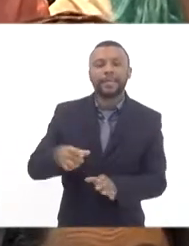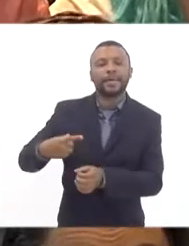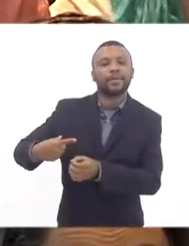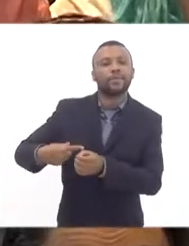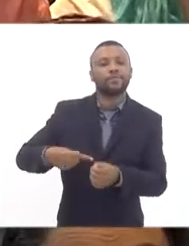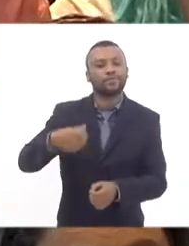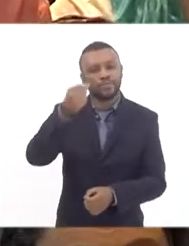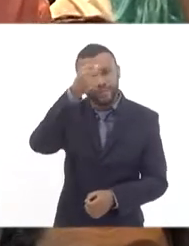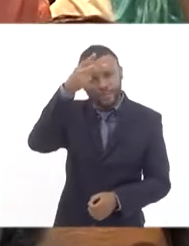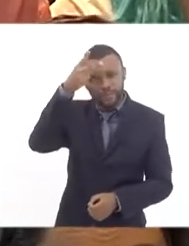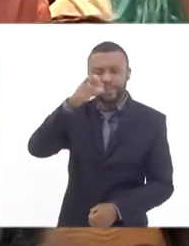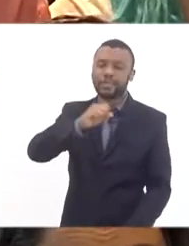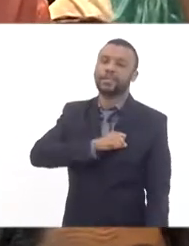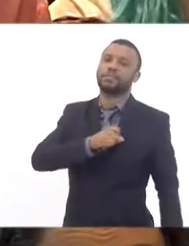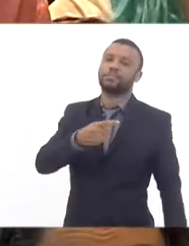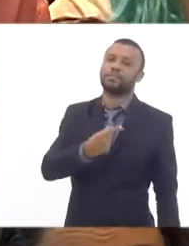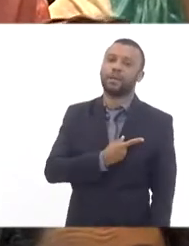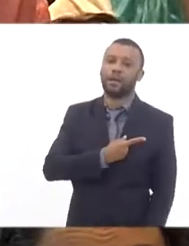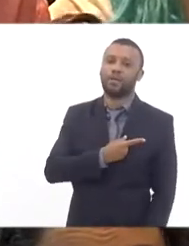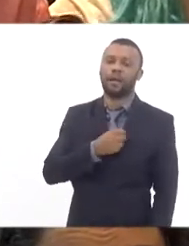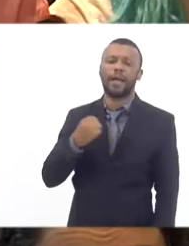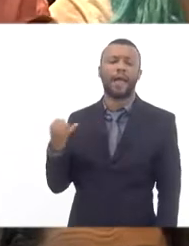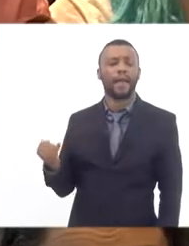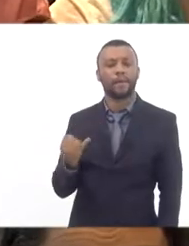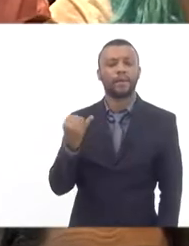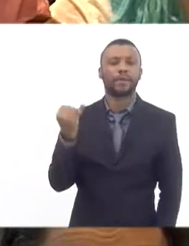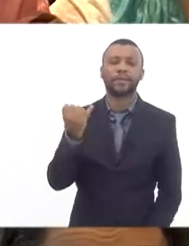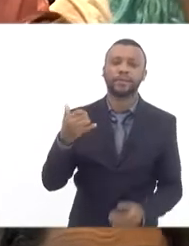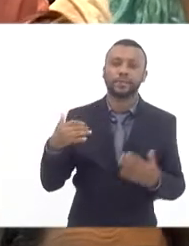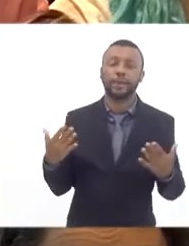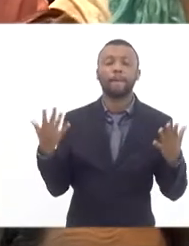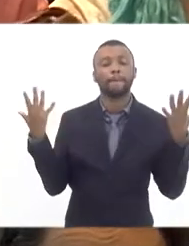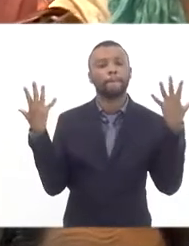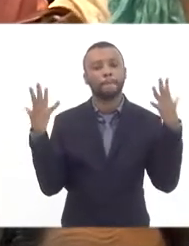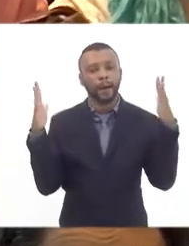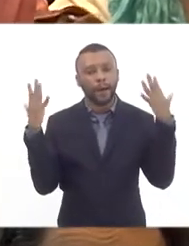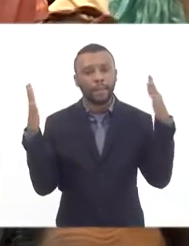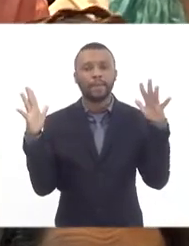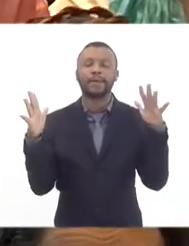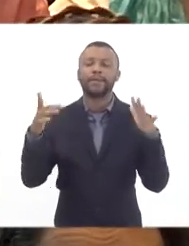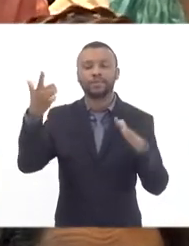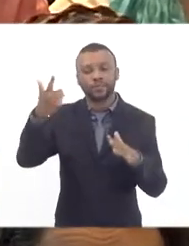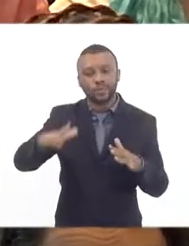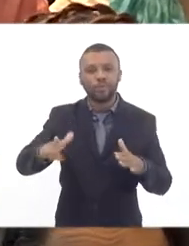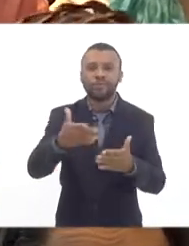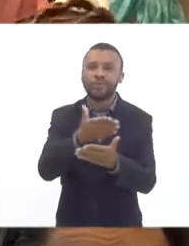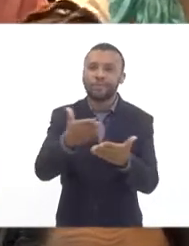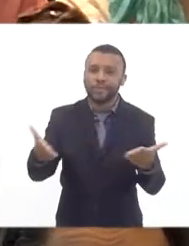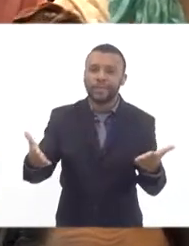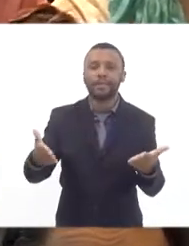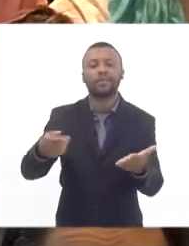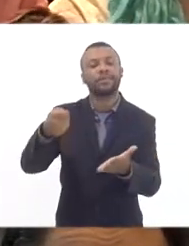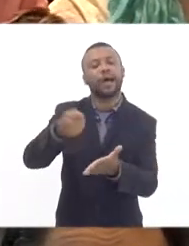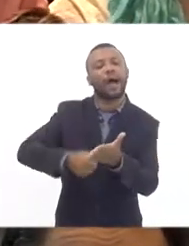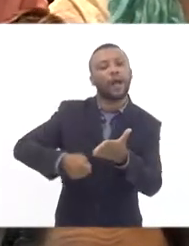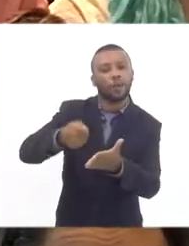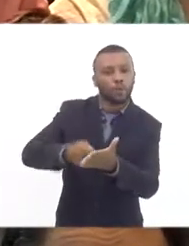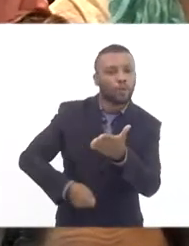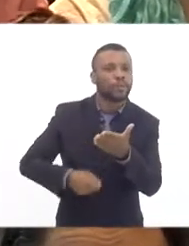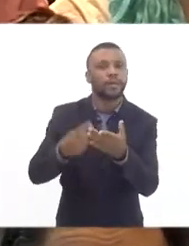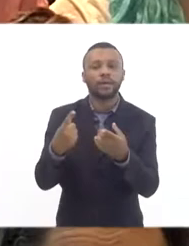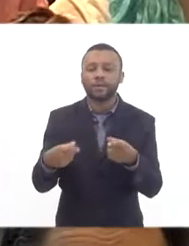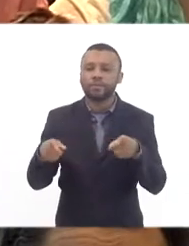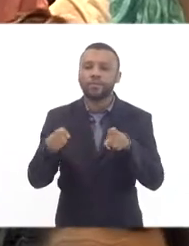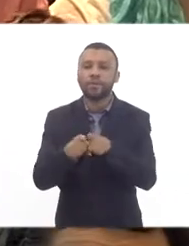é fundamental. Então, parabéns de novo a todos vocês, a toda a luta, e seguimos